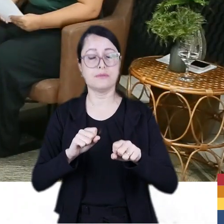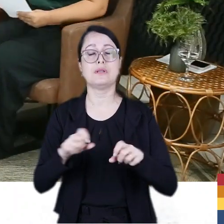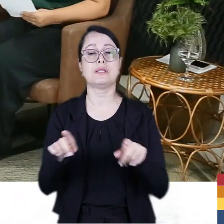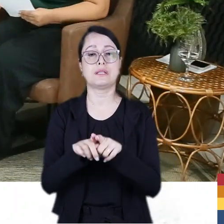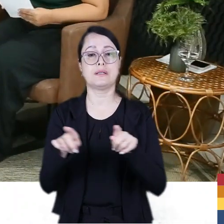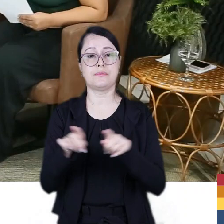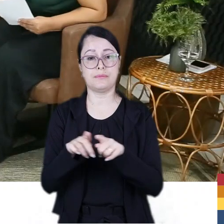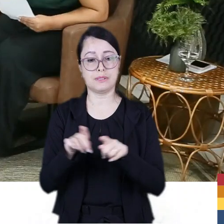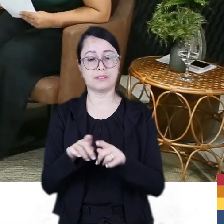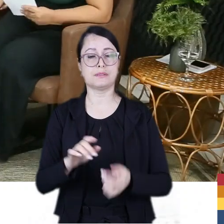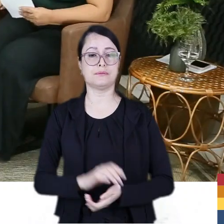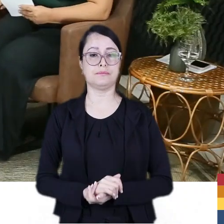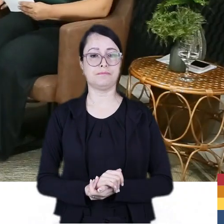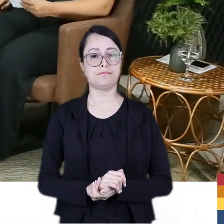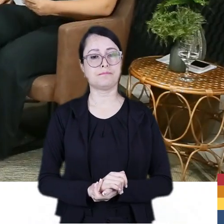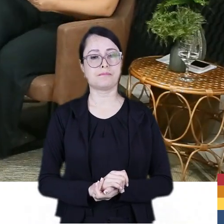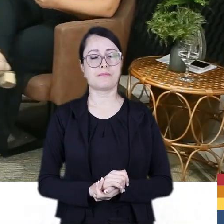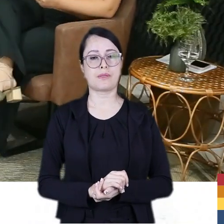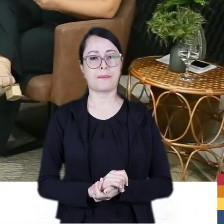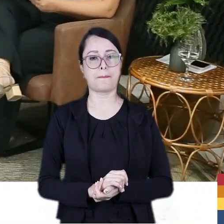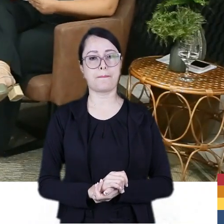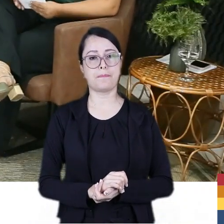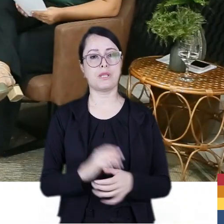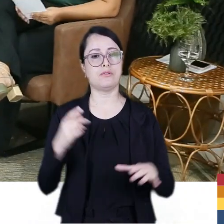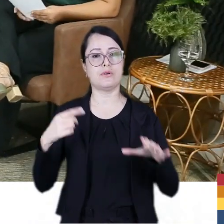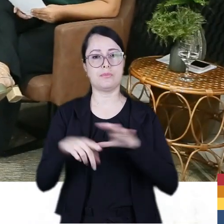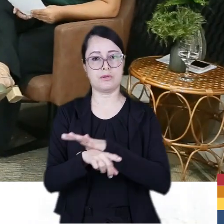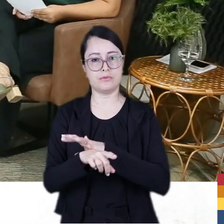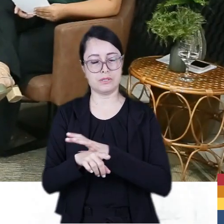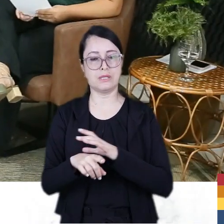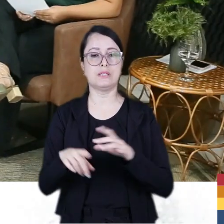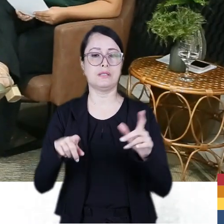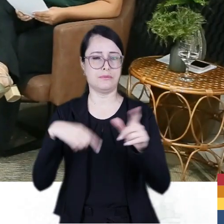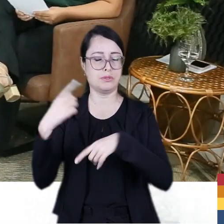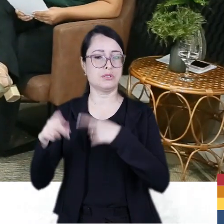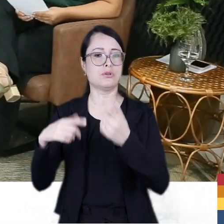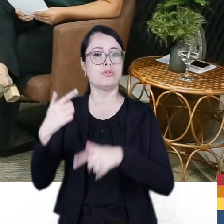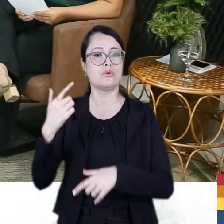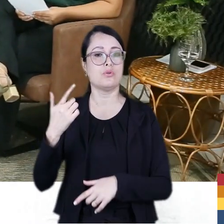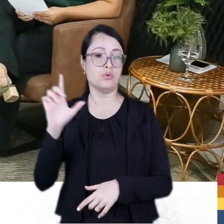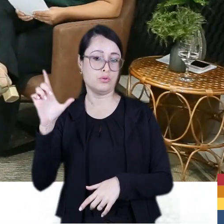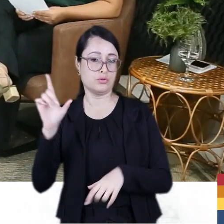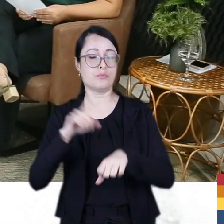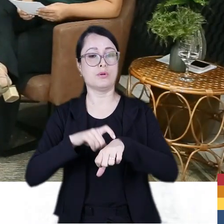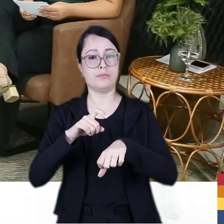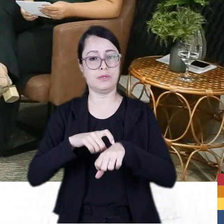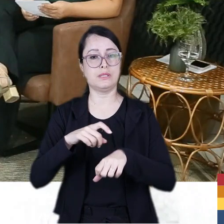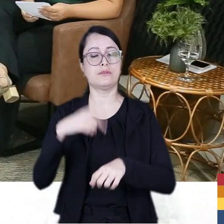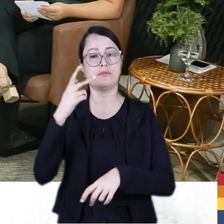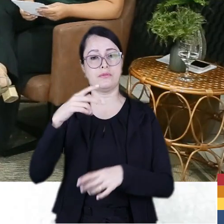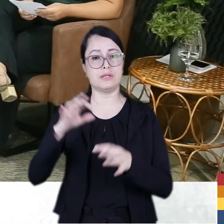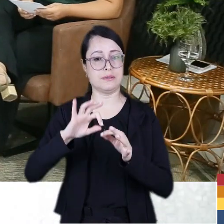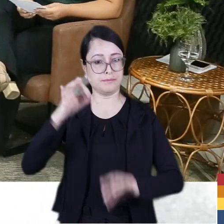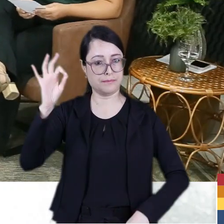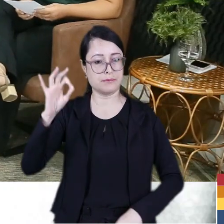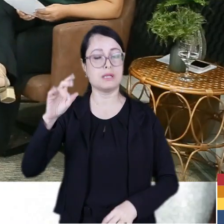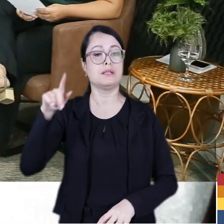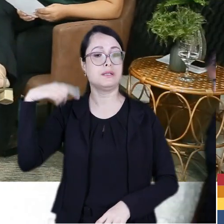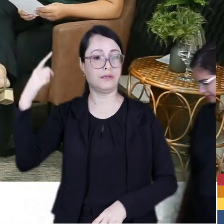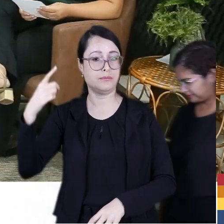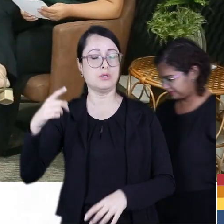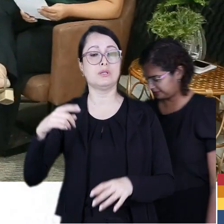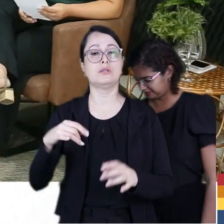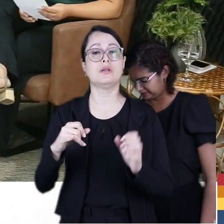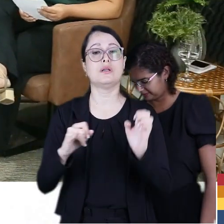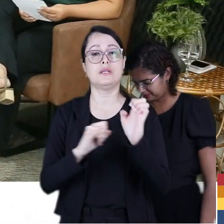a todos e todas que acompanham essa transmissão online, sejam todos bem-vindos e bem-vindas à discussão sobre o quinto itinerário formativo, também conhecido como formação